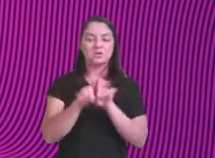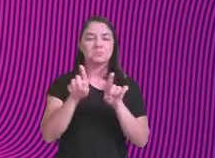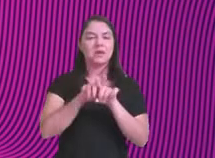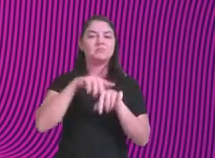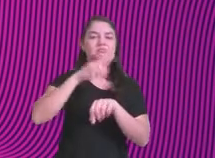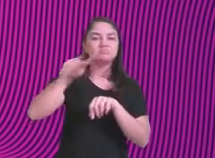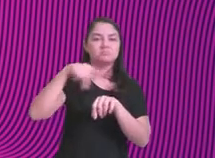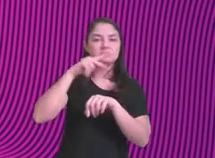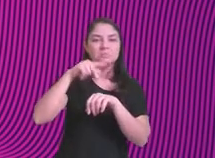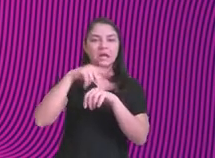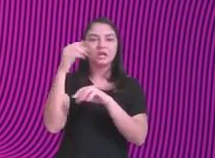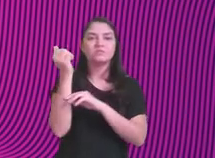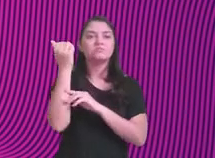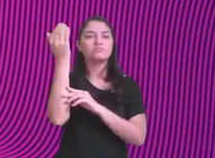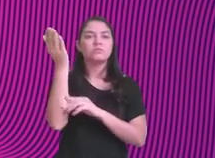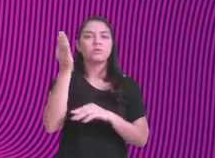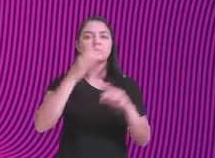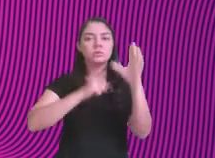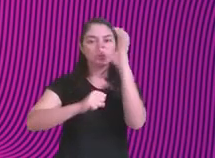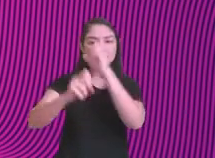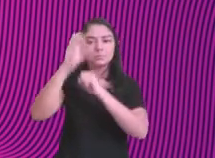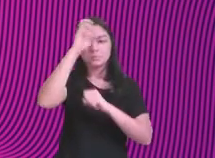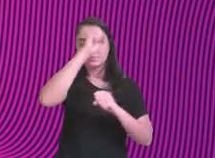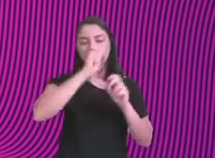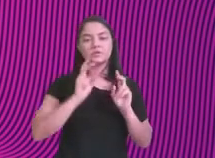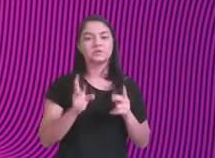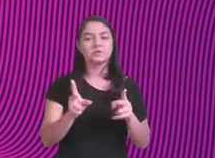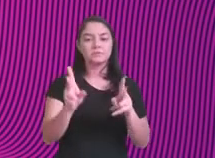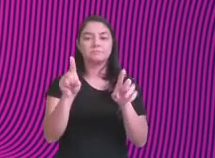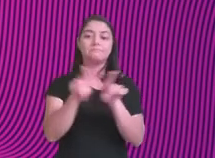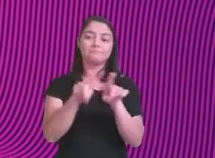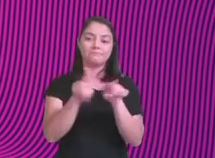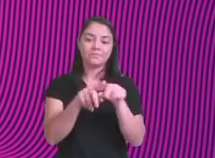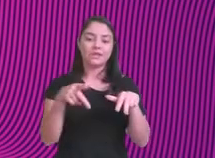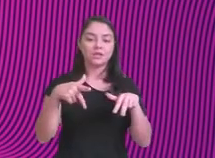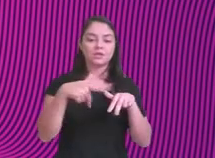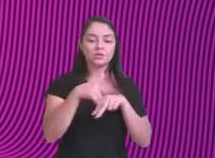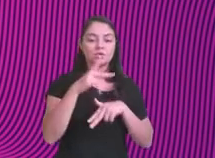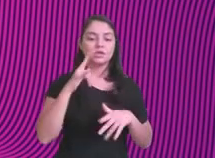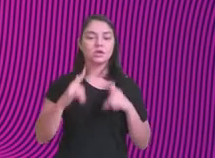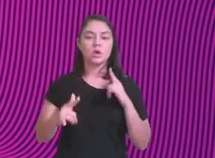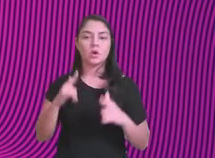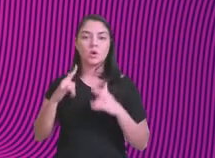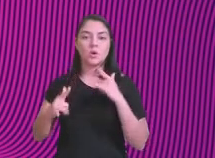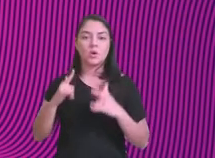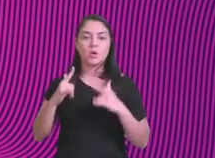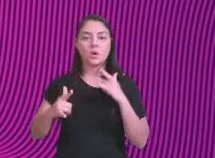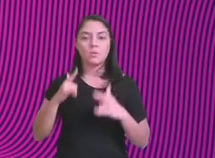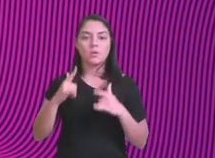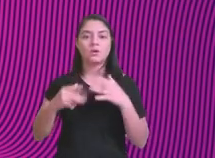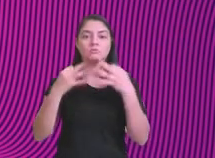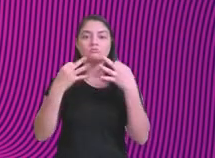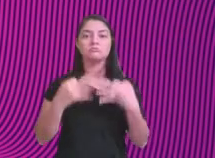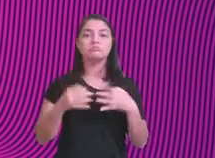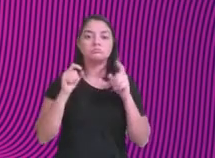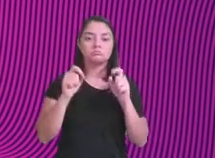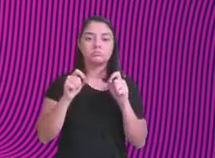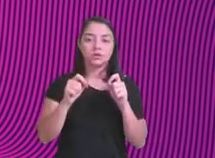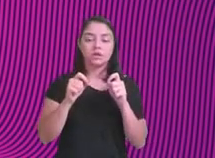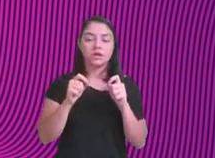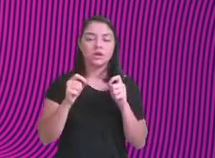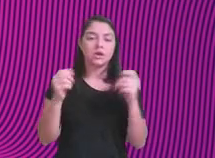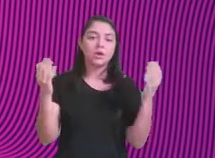internacionais, e em relação à cirurgia robótica, realmente, o que a gente percebe é que hoje em dia, né,